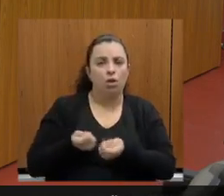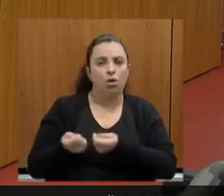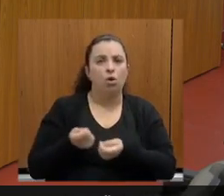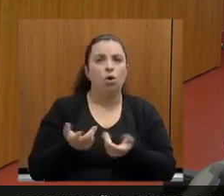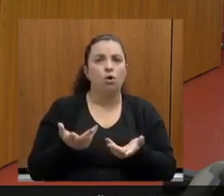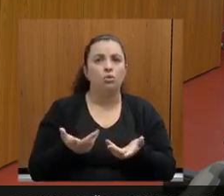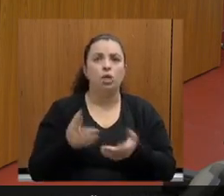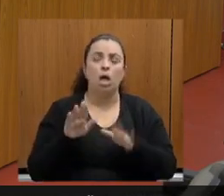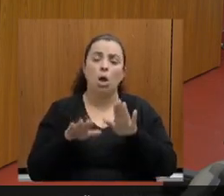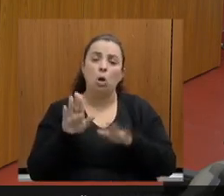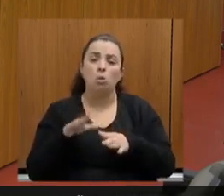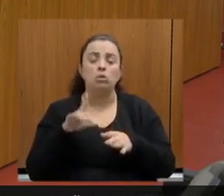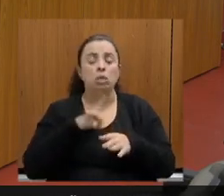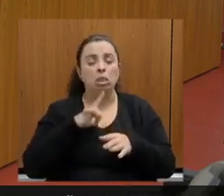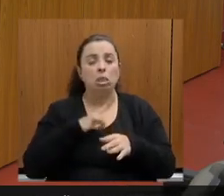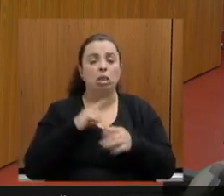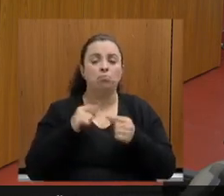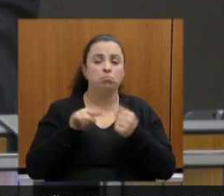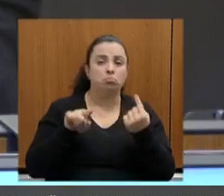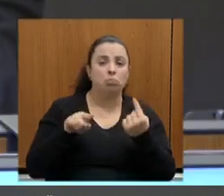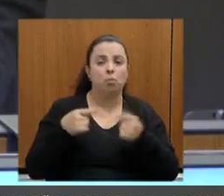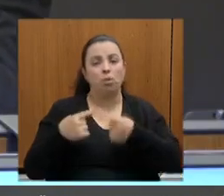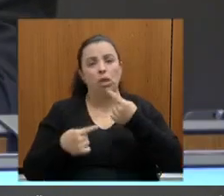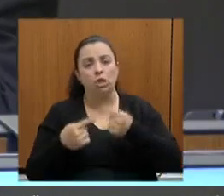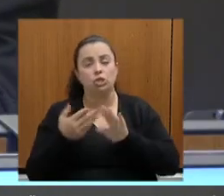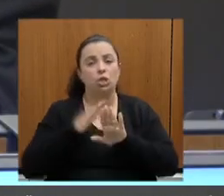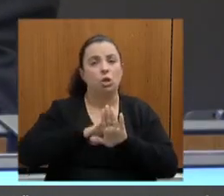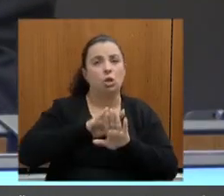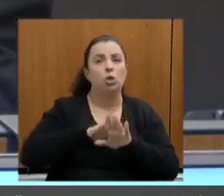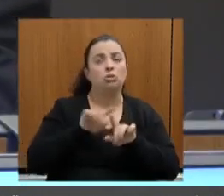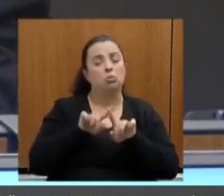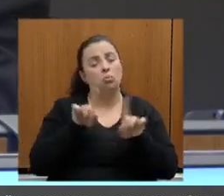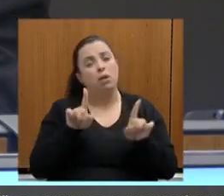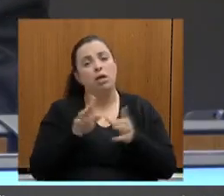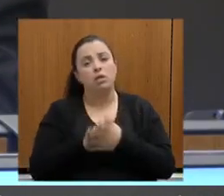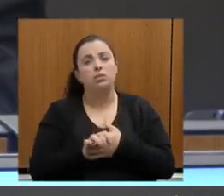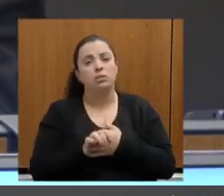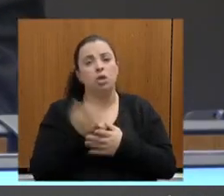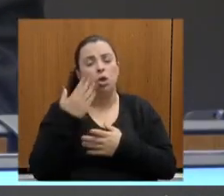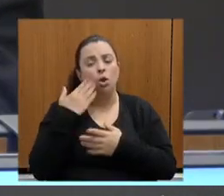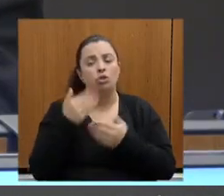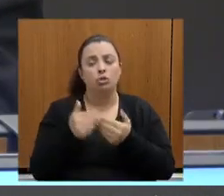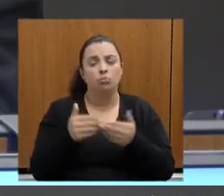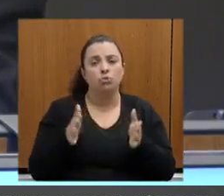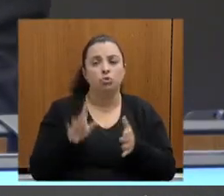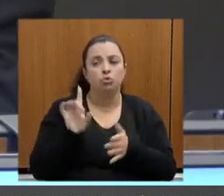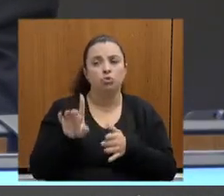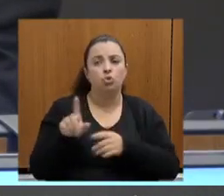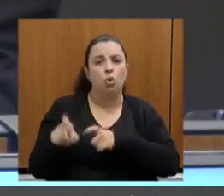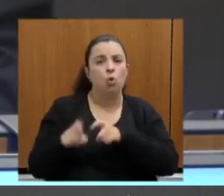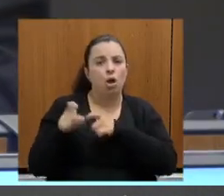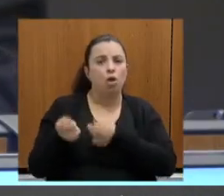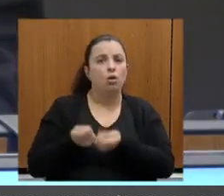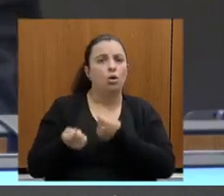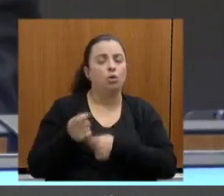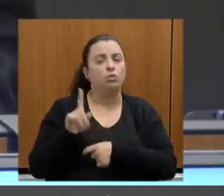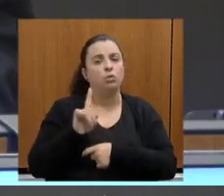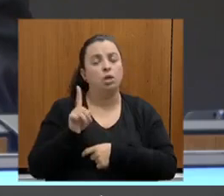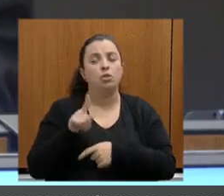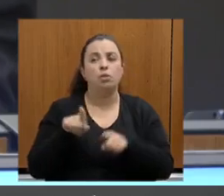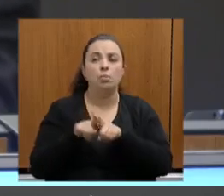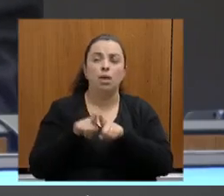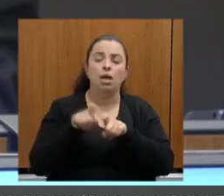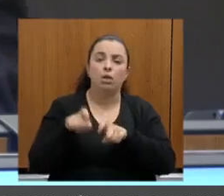posso ter divergência política ideológica mas mas eu acho que é de abranger pessoal agronegócio não porque não Agricultura